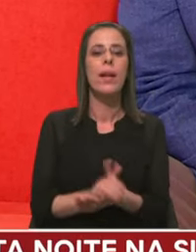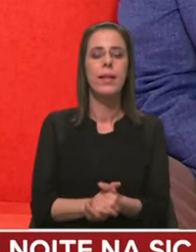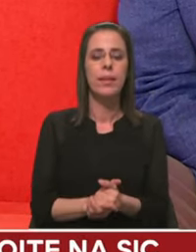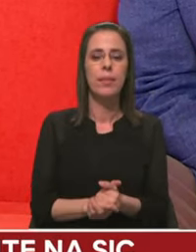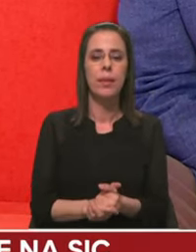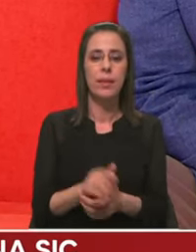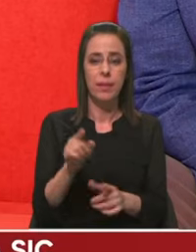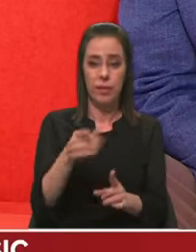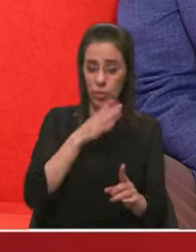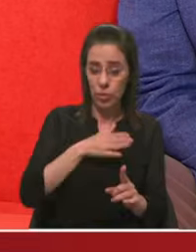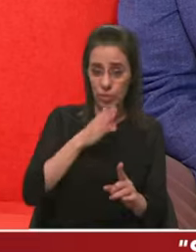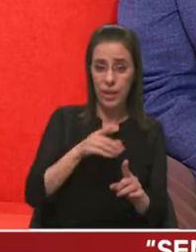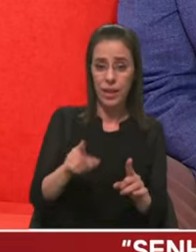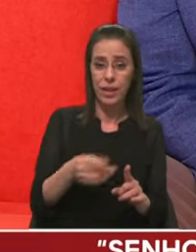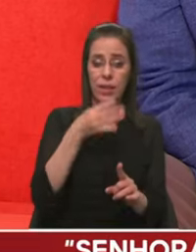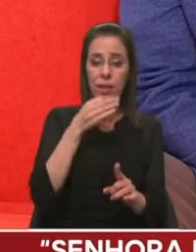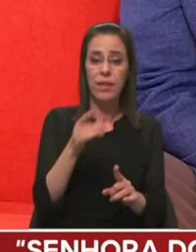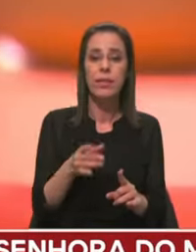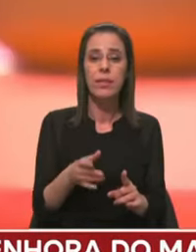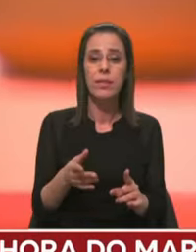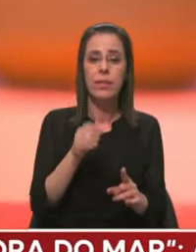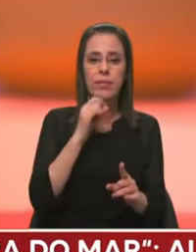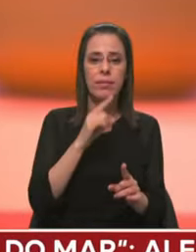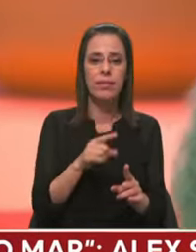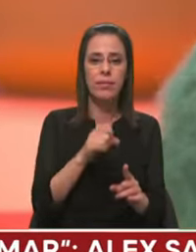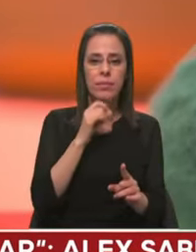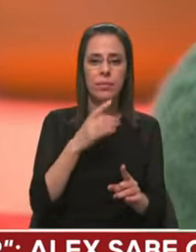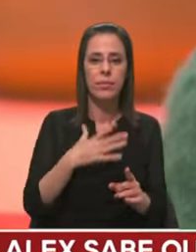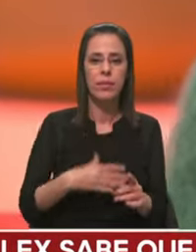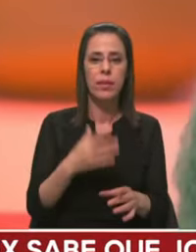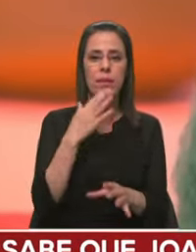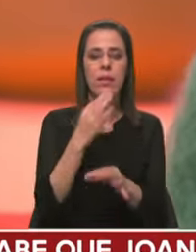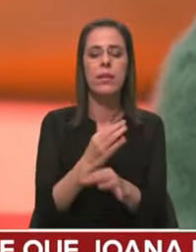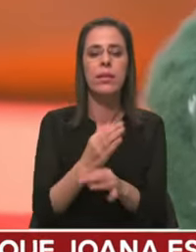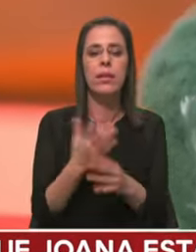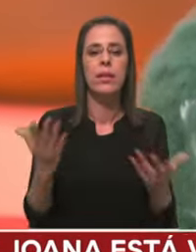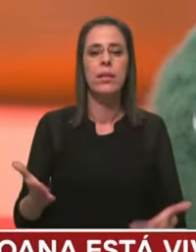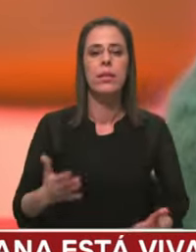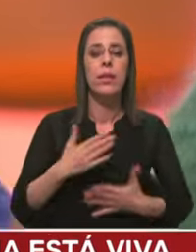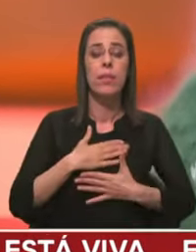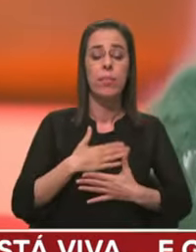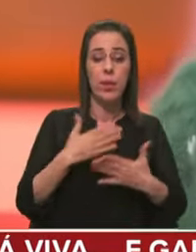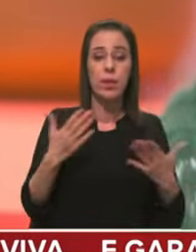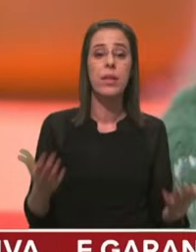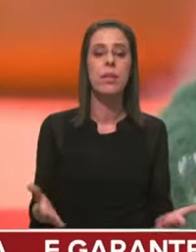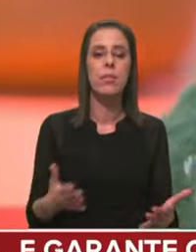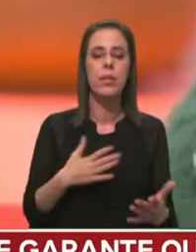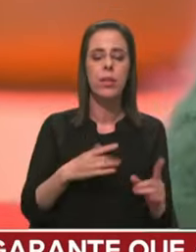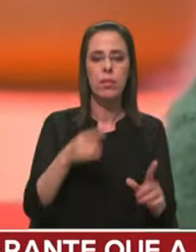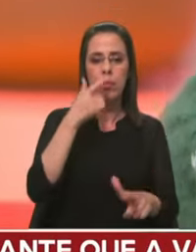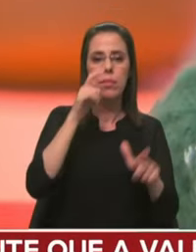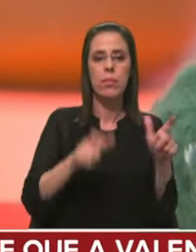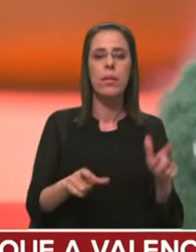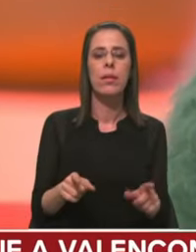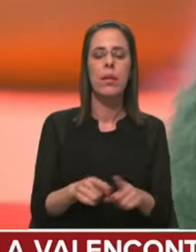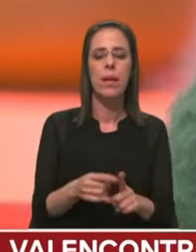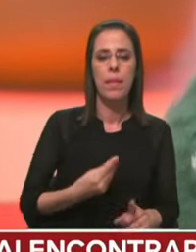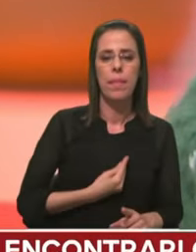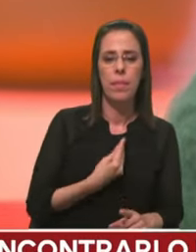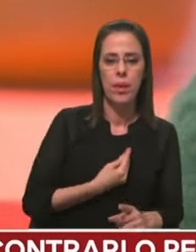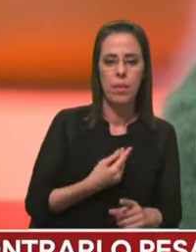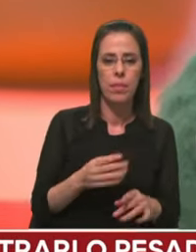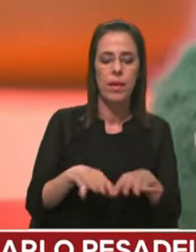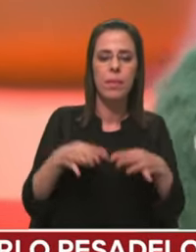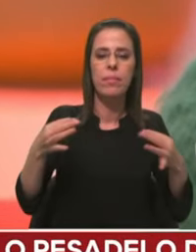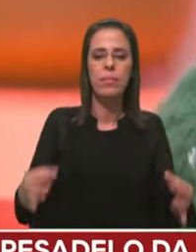vá lá é Alexandra Ele já falou muito agora é Alexandra pode ser queríamos fazer uma festa para os amigos mas não queríamos que as pessoas tivessem a preocupação de